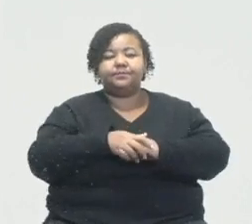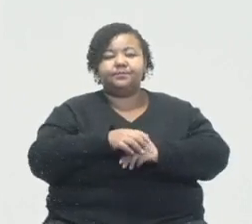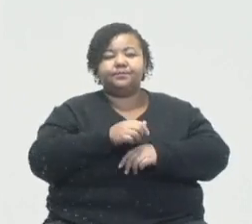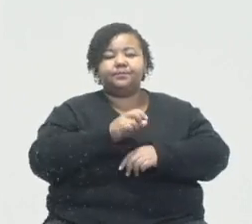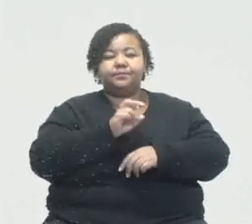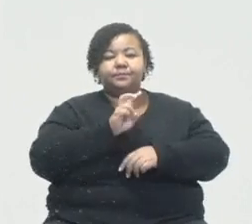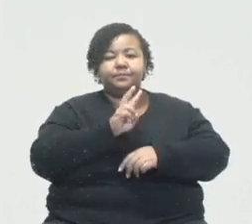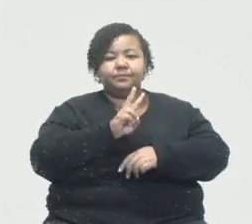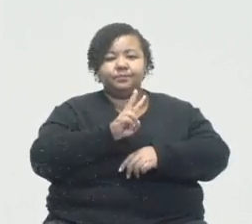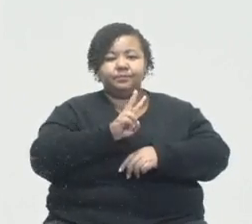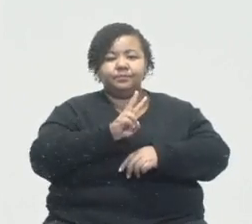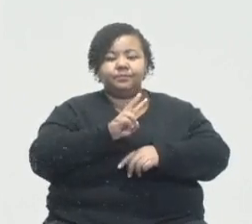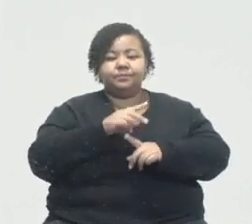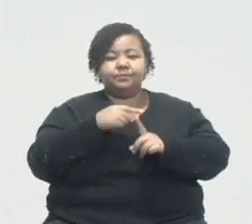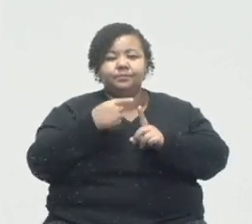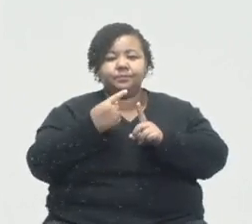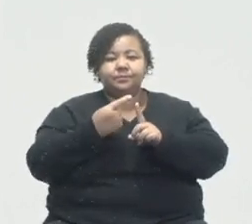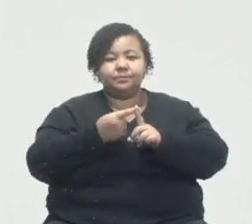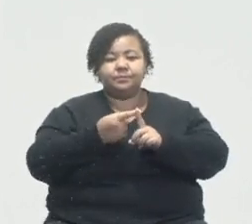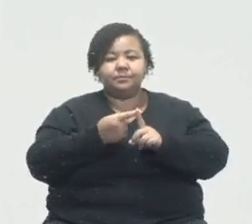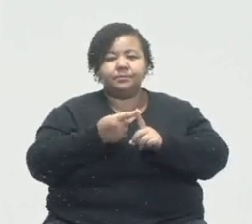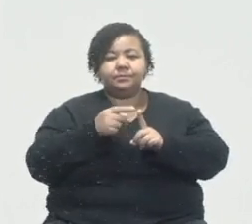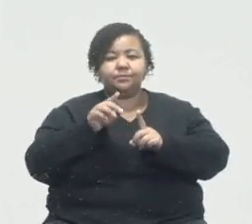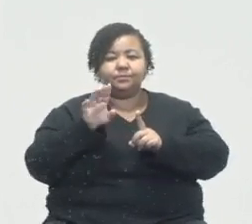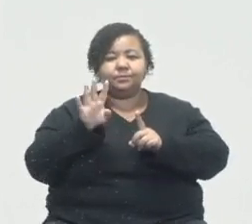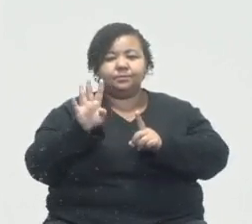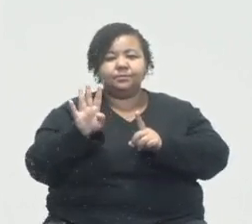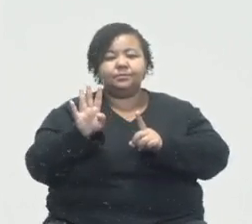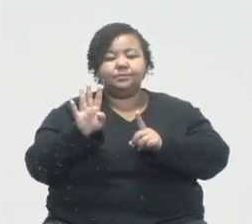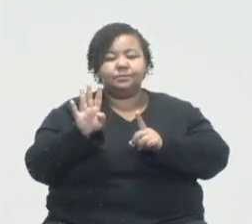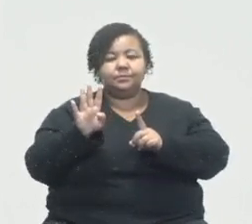2 mais 4